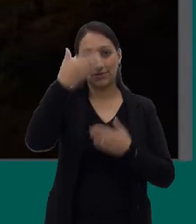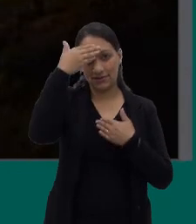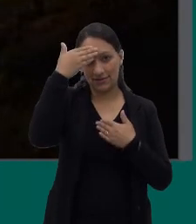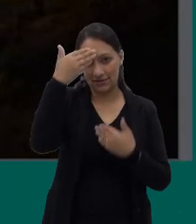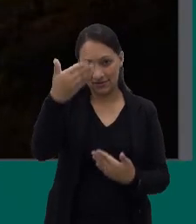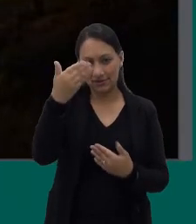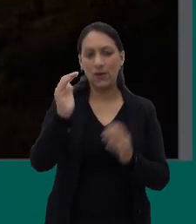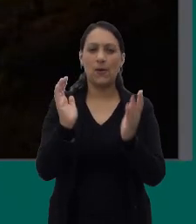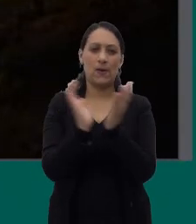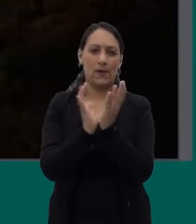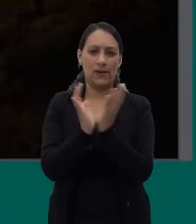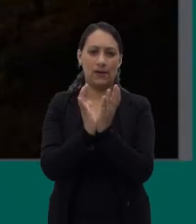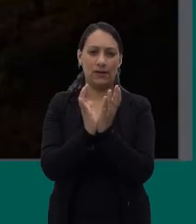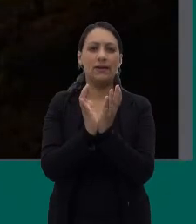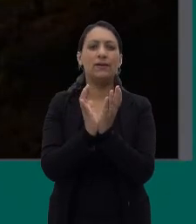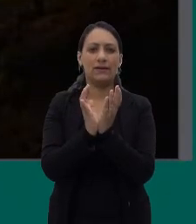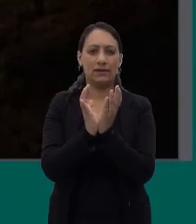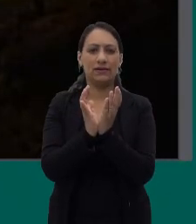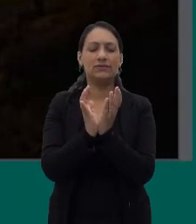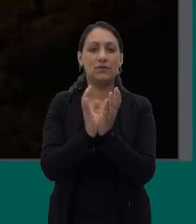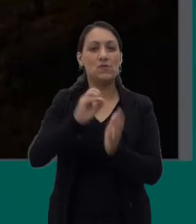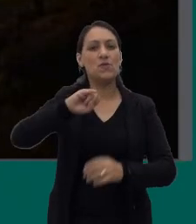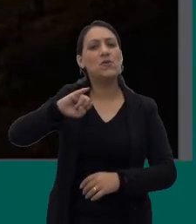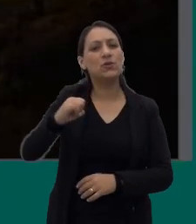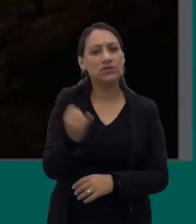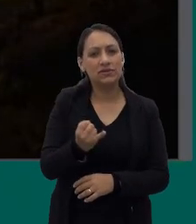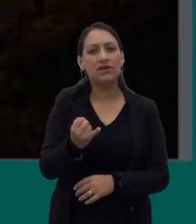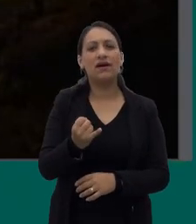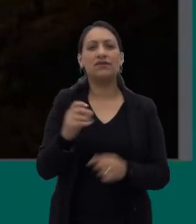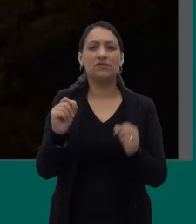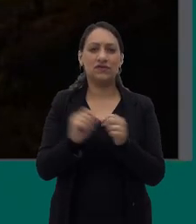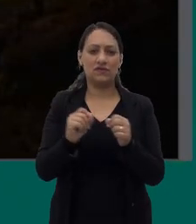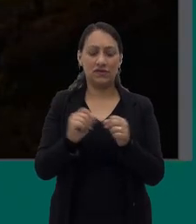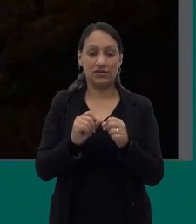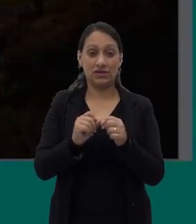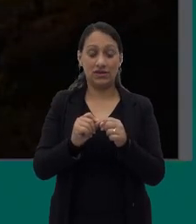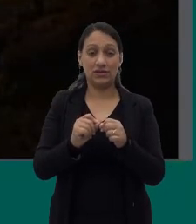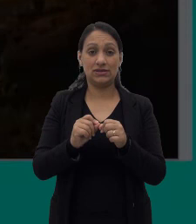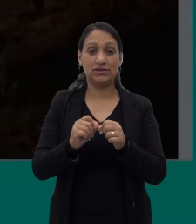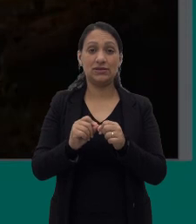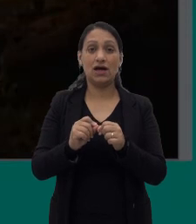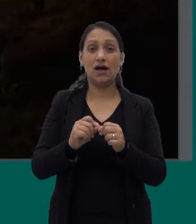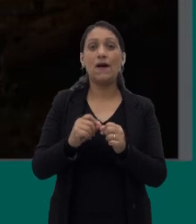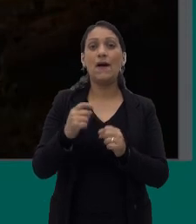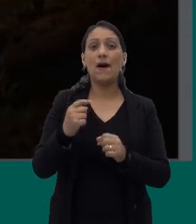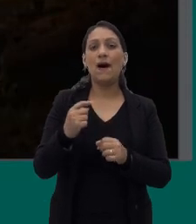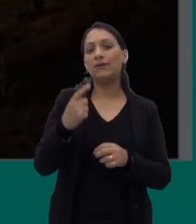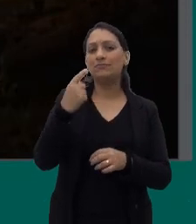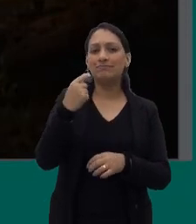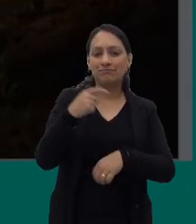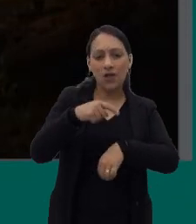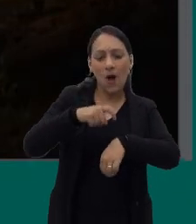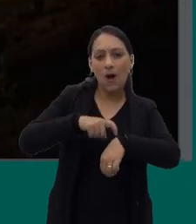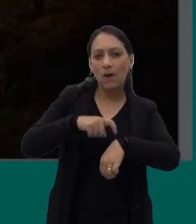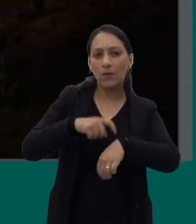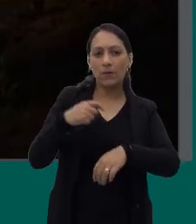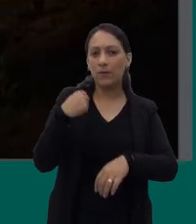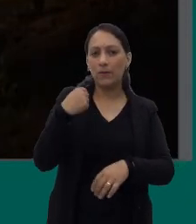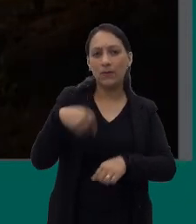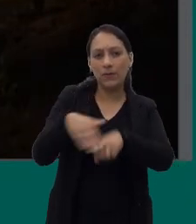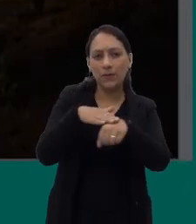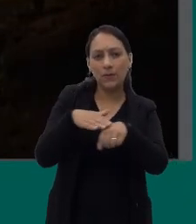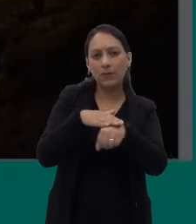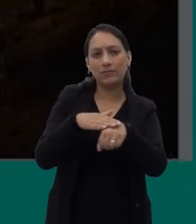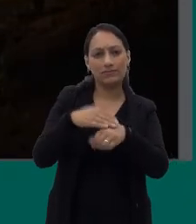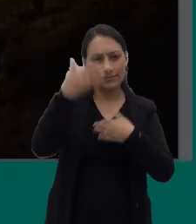agradecer minhas colegas por mais essa oportunidade de fazer essa roda de conversa com vocês. Né? Gostaria de agradecer a todos